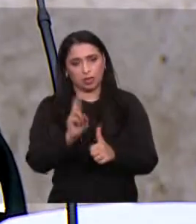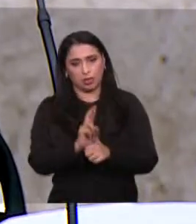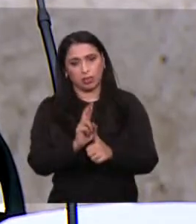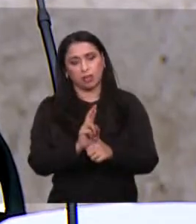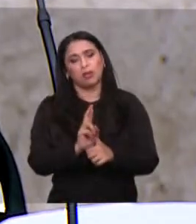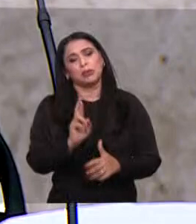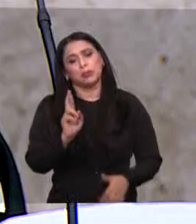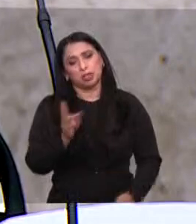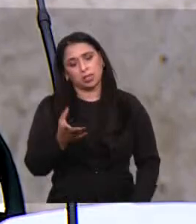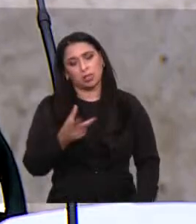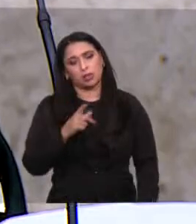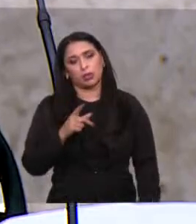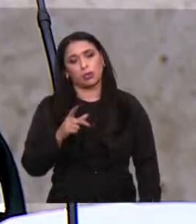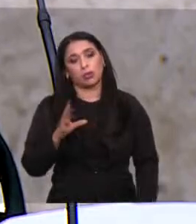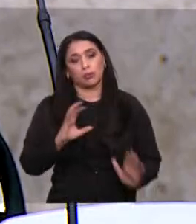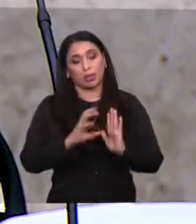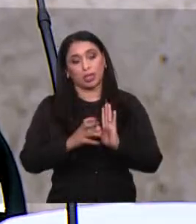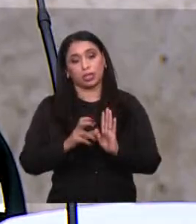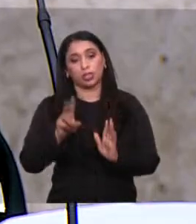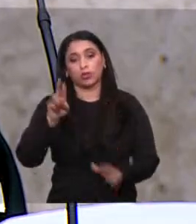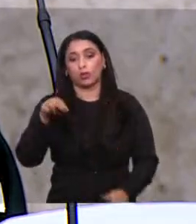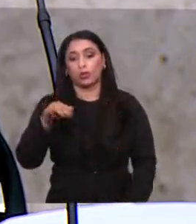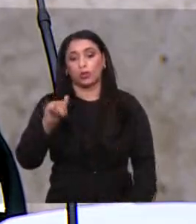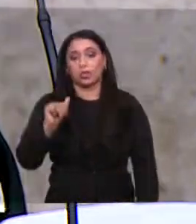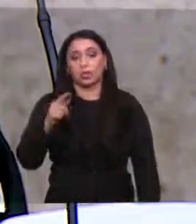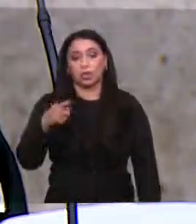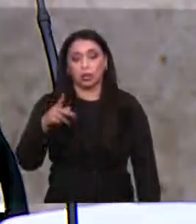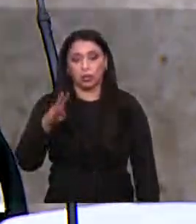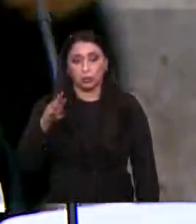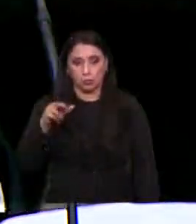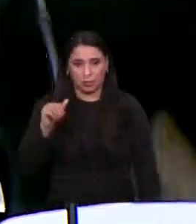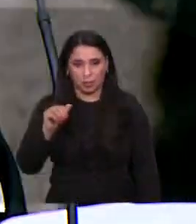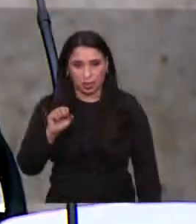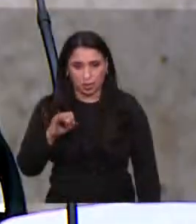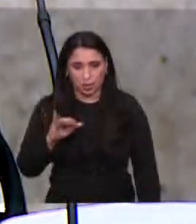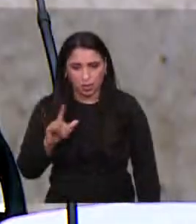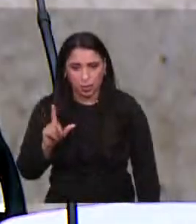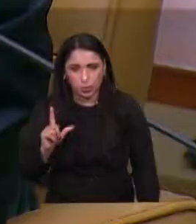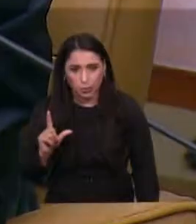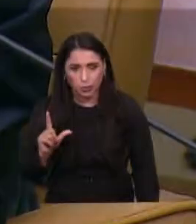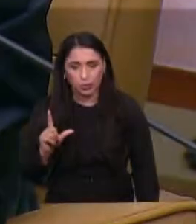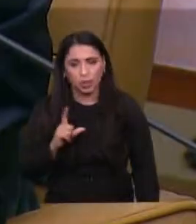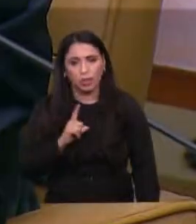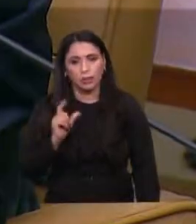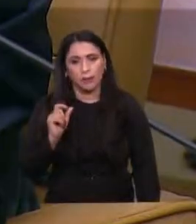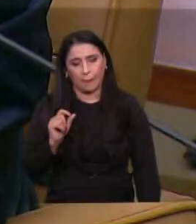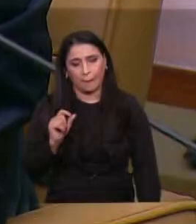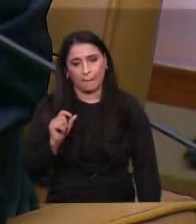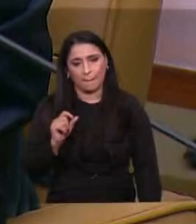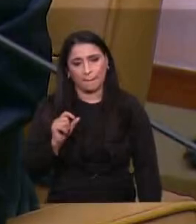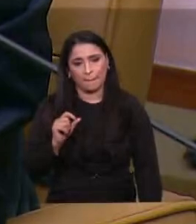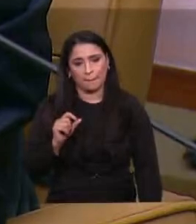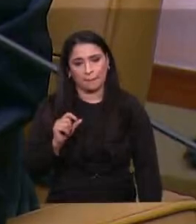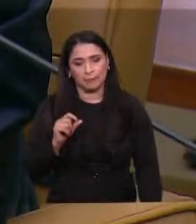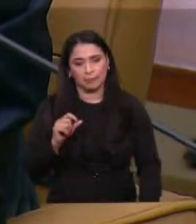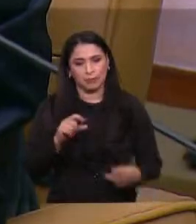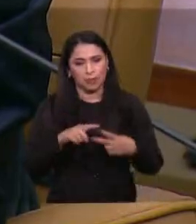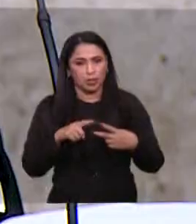União Brasil, do Partido União Brasil. Né? Vamos, Vossa Excelência, né? Para não ficarmos com